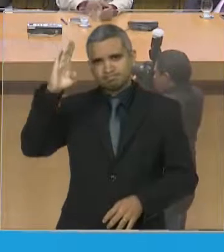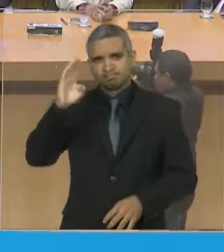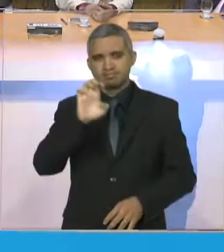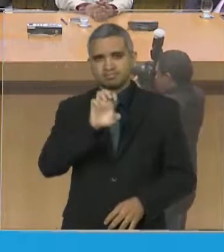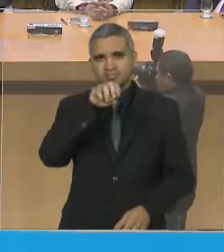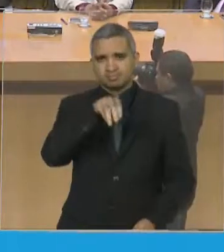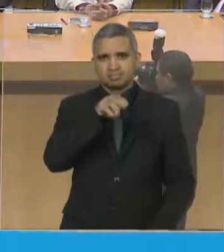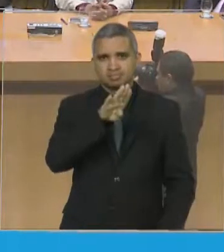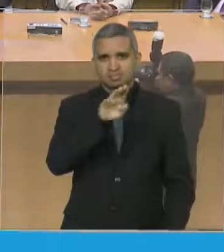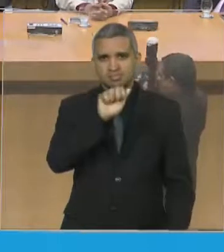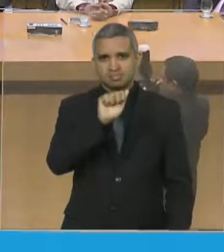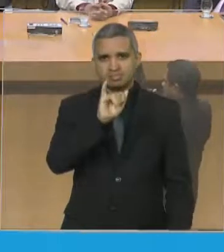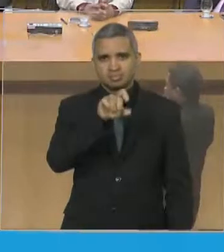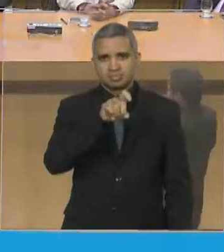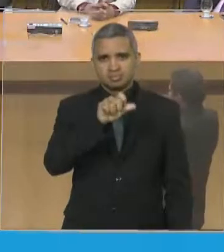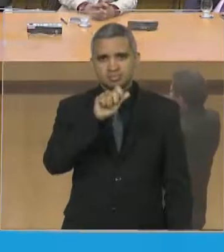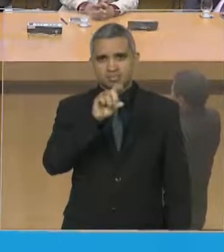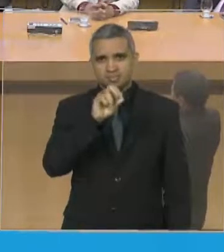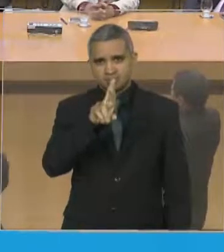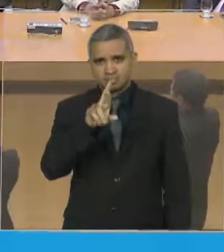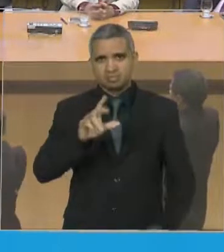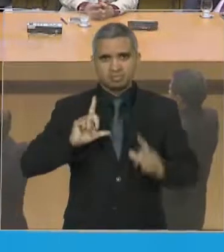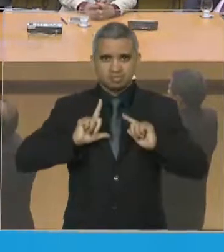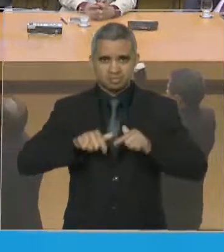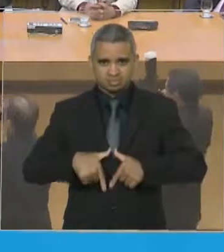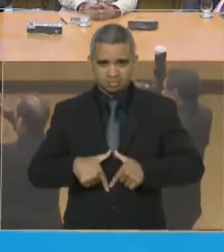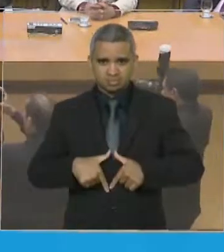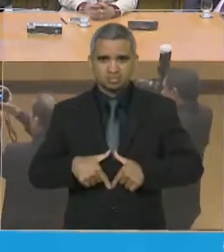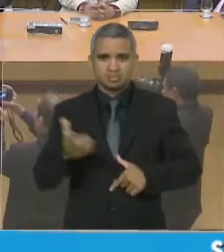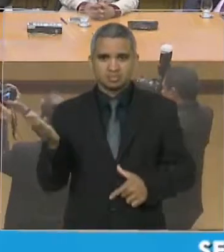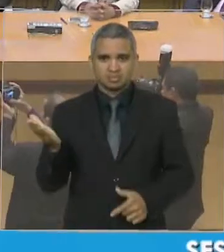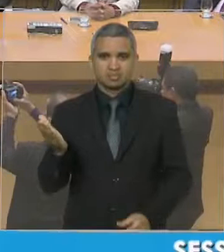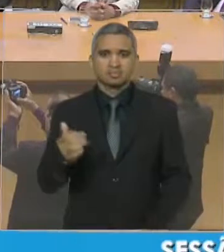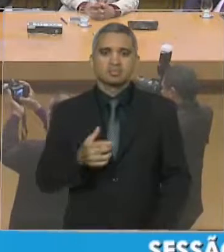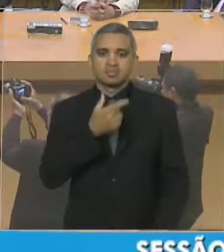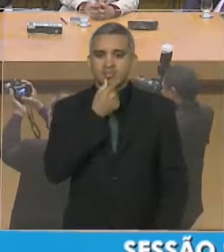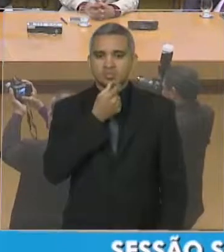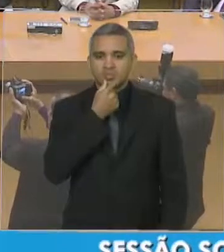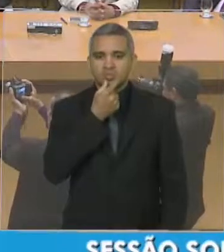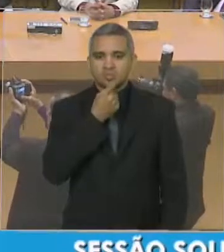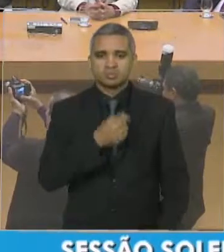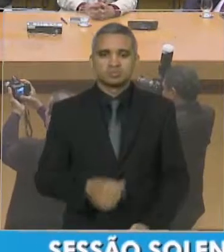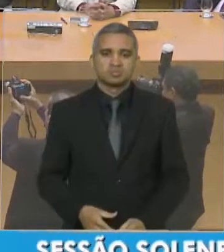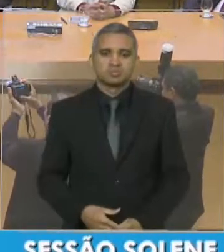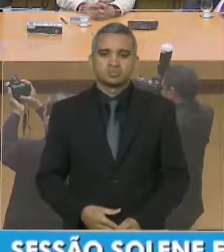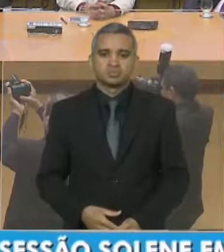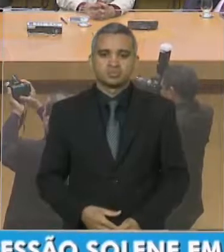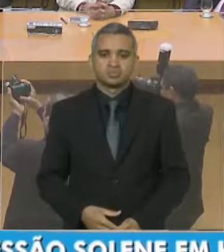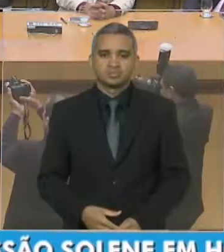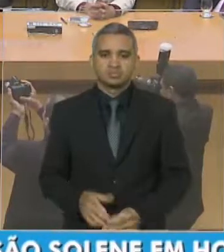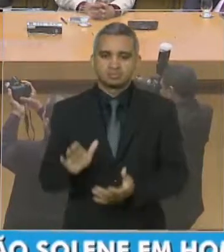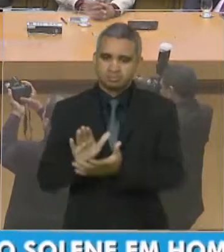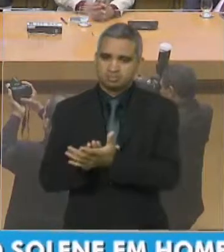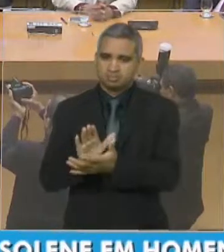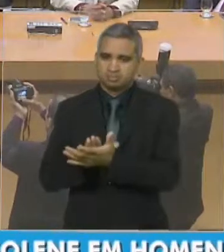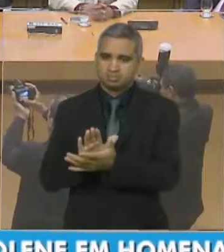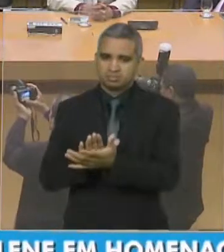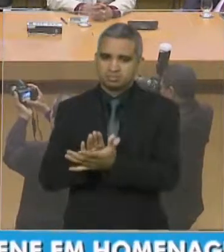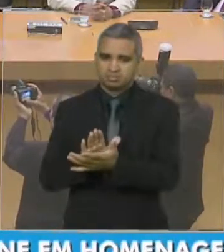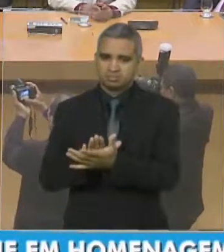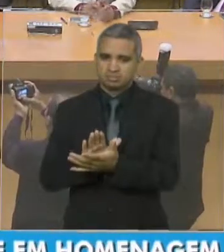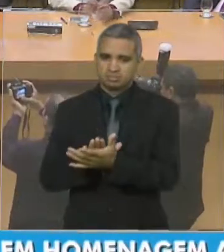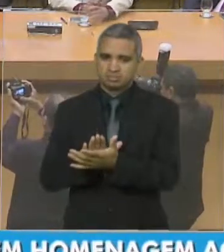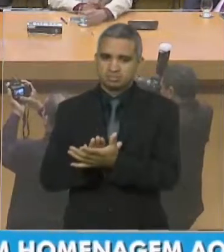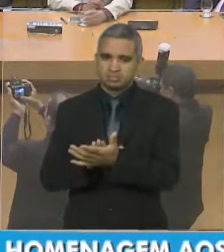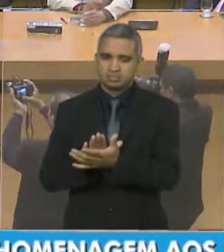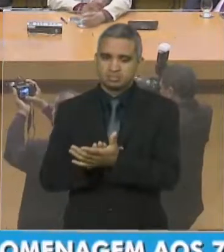seu Yossi. Lhe parabenizar por todo o reconhecimento, onde, dentro